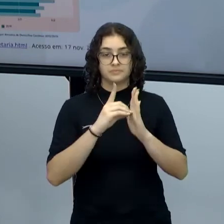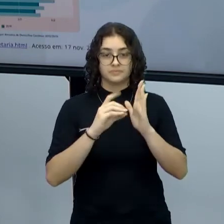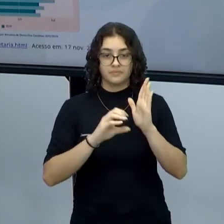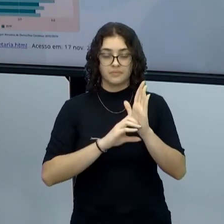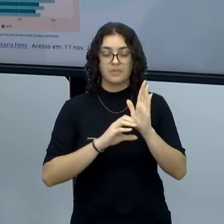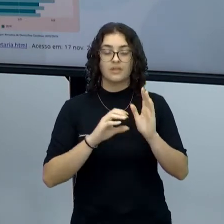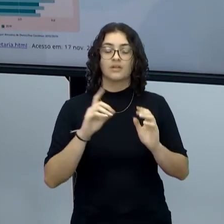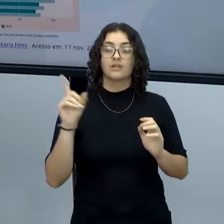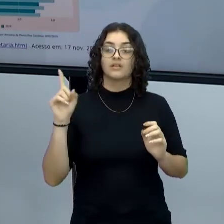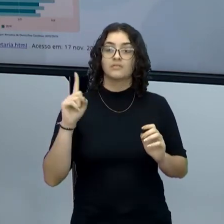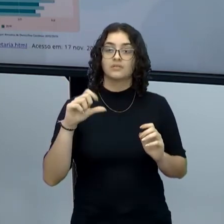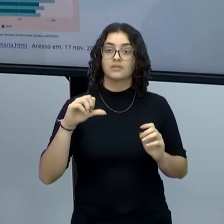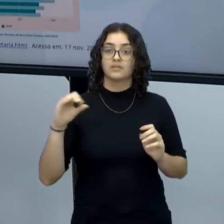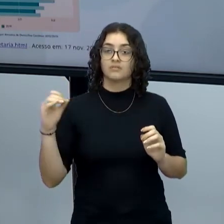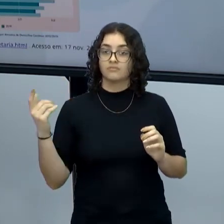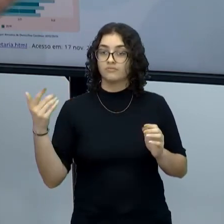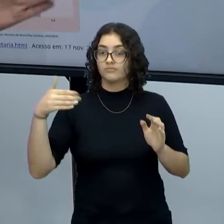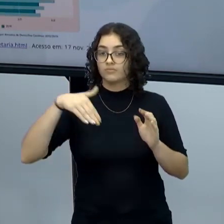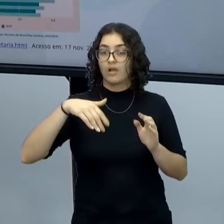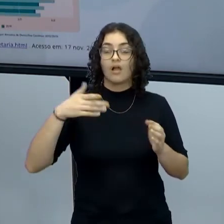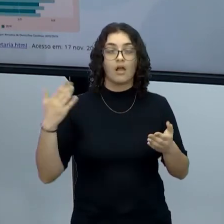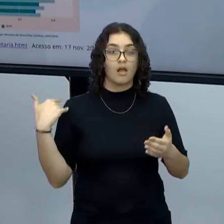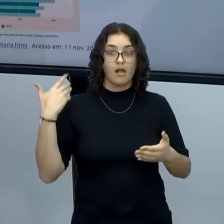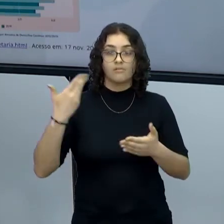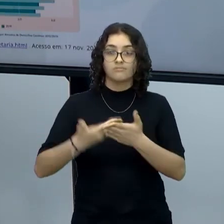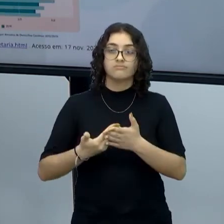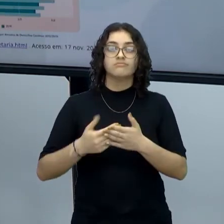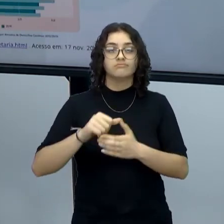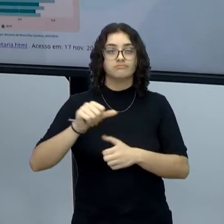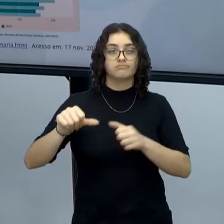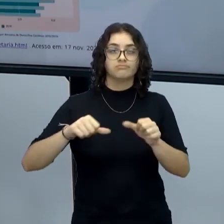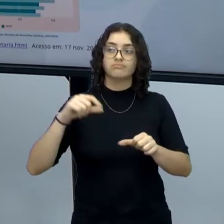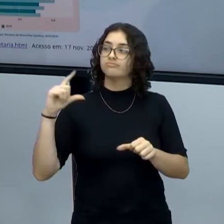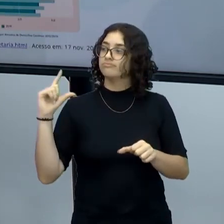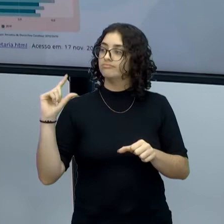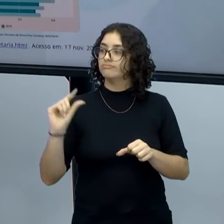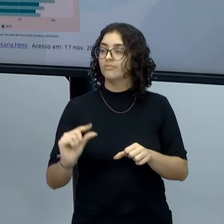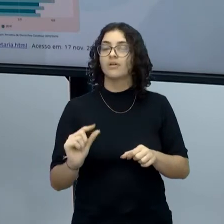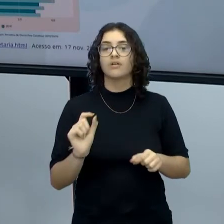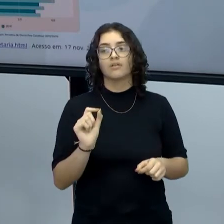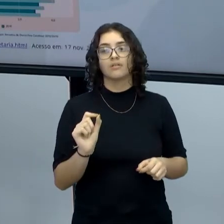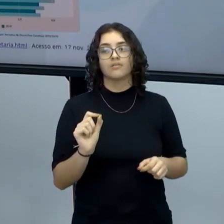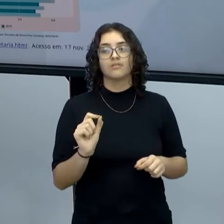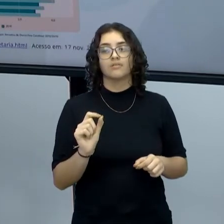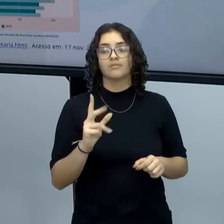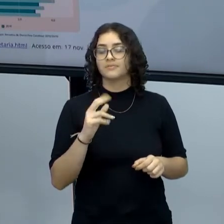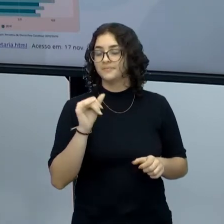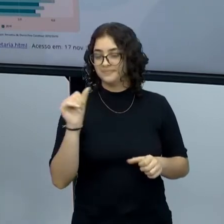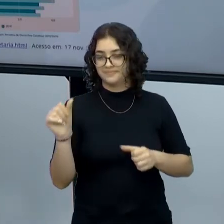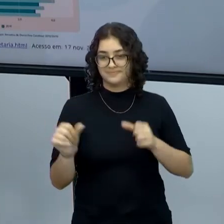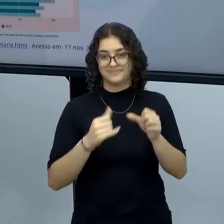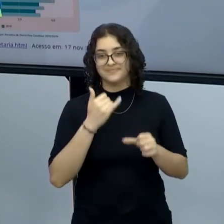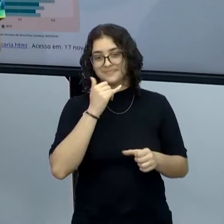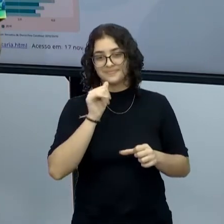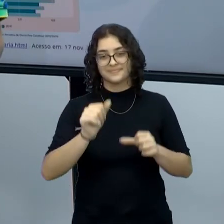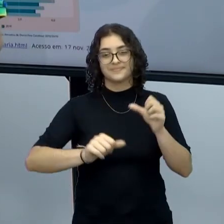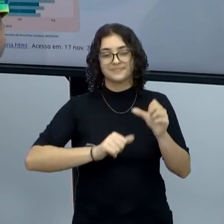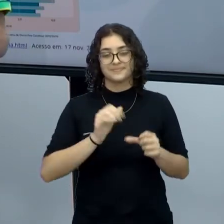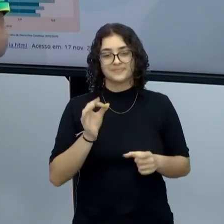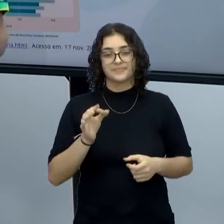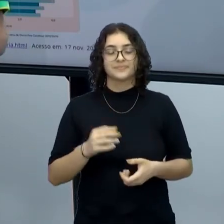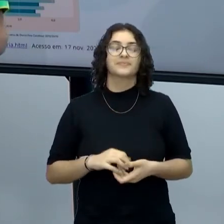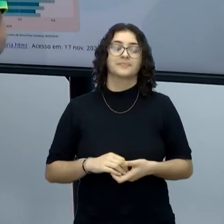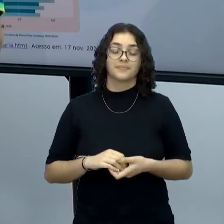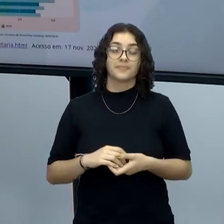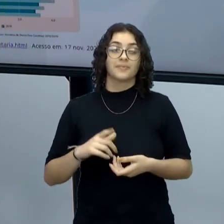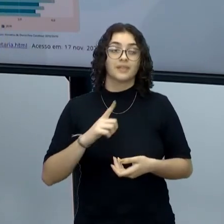de 1990 para cá. Isso daí vem mudando e vem diminuindo, ou melhor, vem se alterando. E aí a